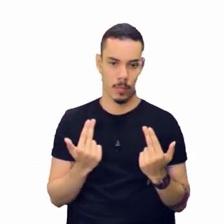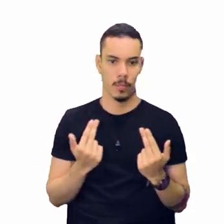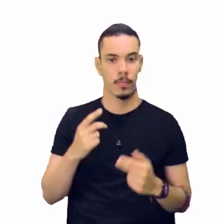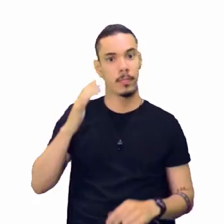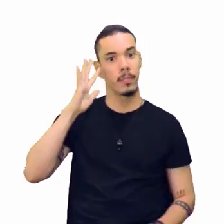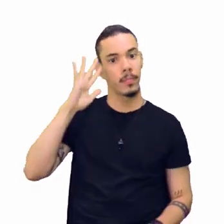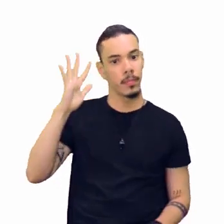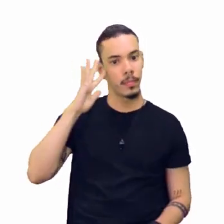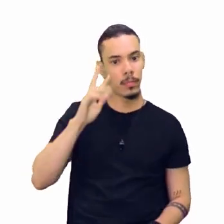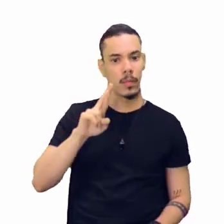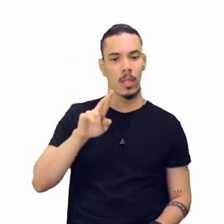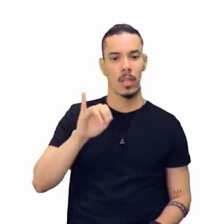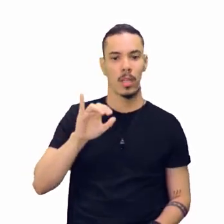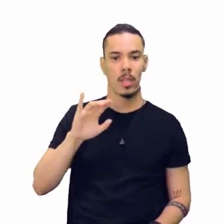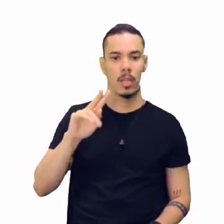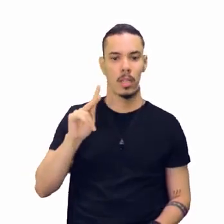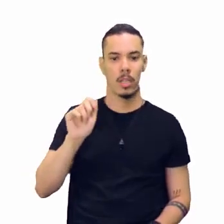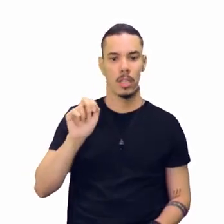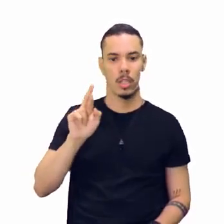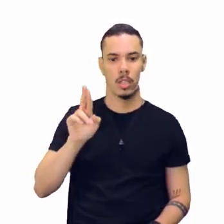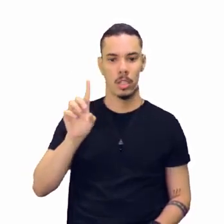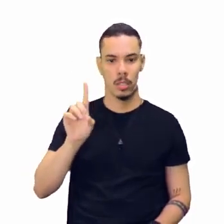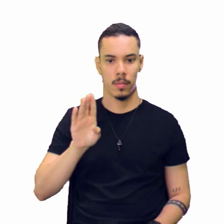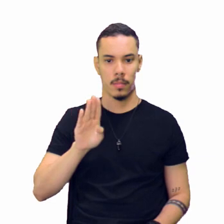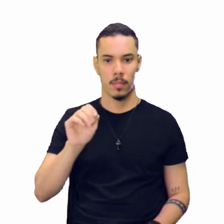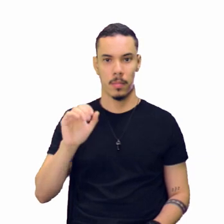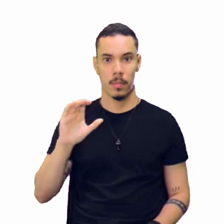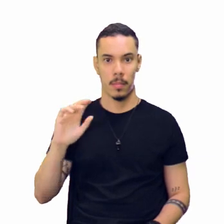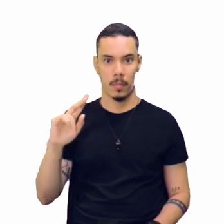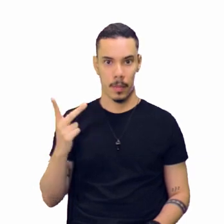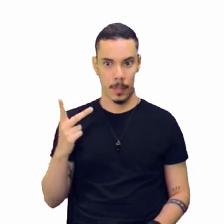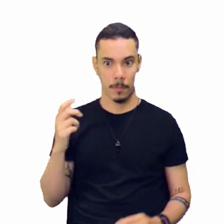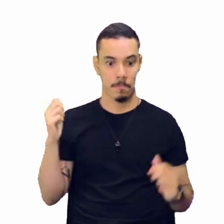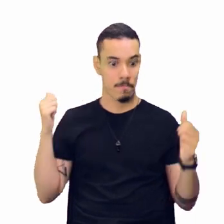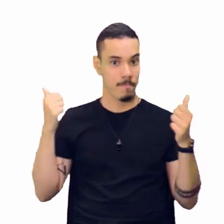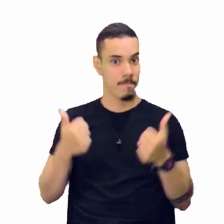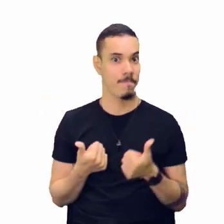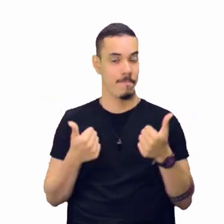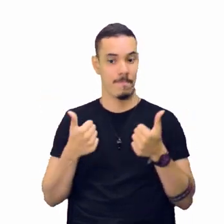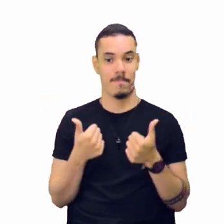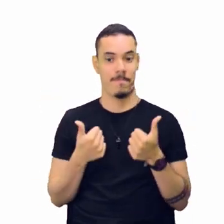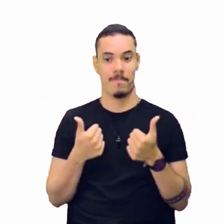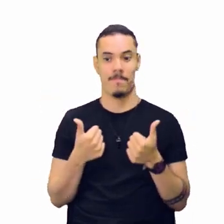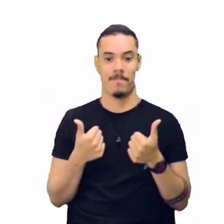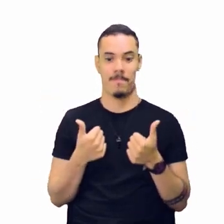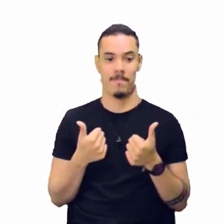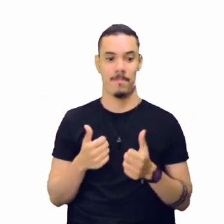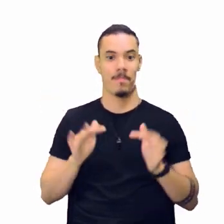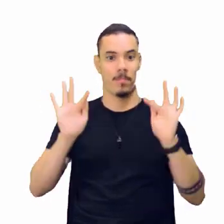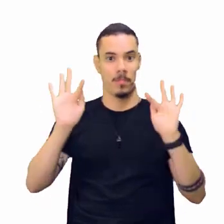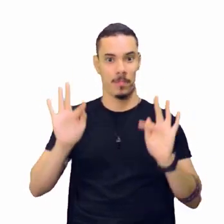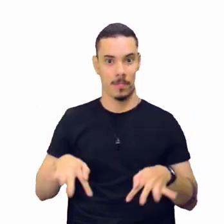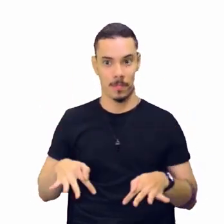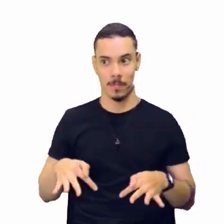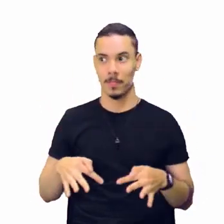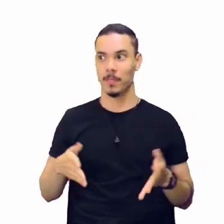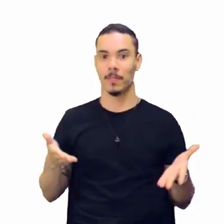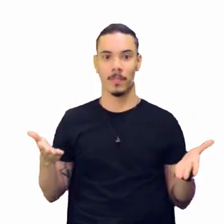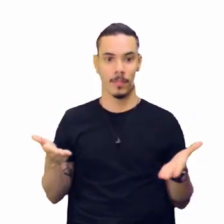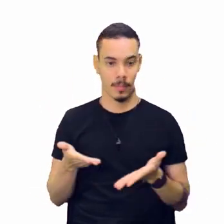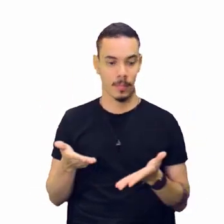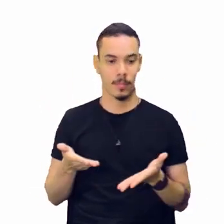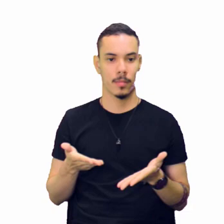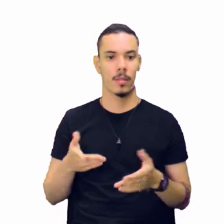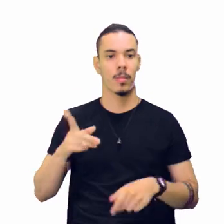Este pensamento é de Richard Bach. Beleza? Amados, terminando aqui